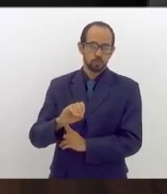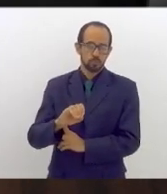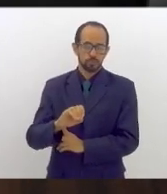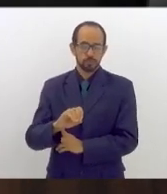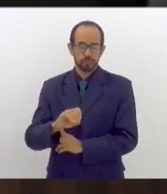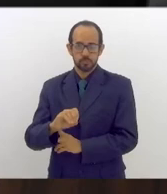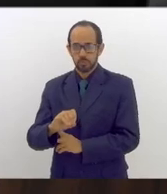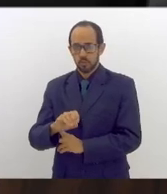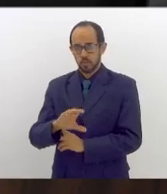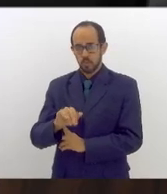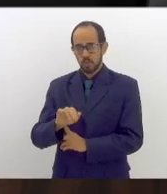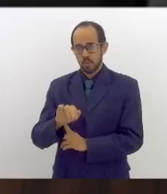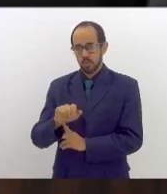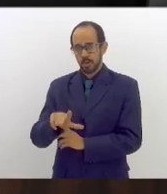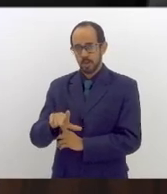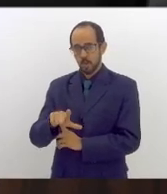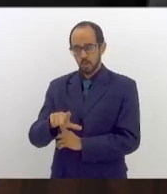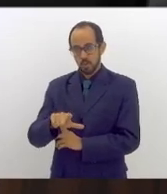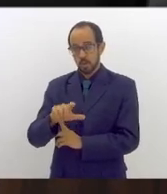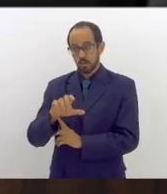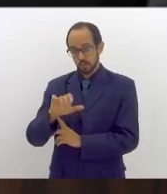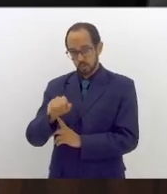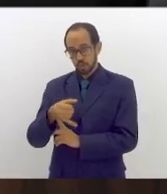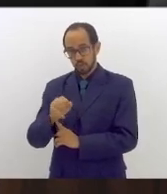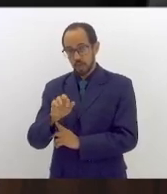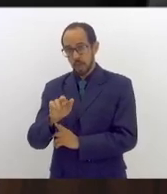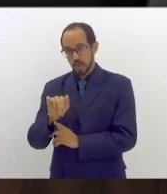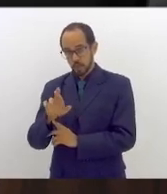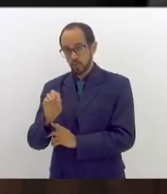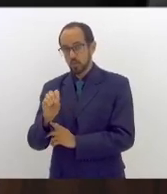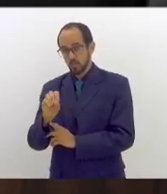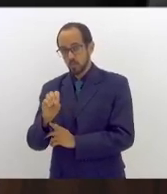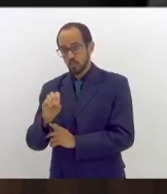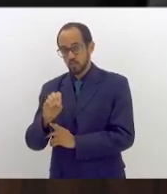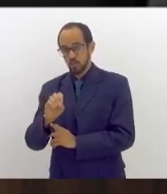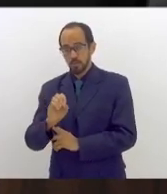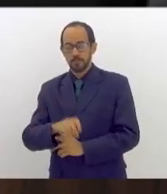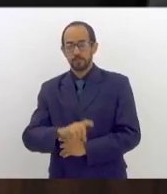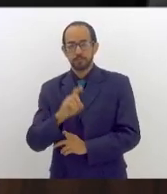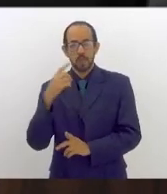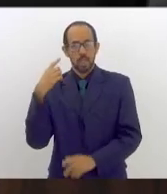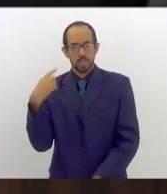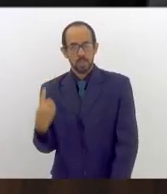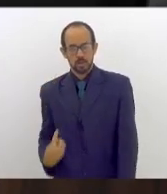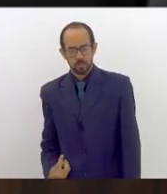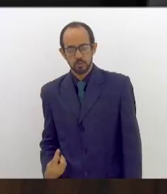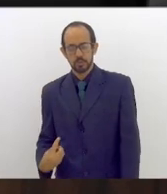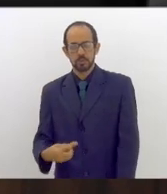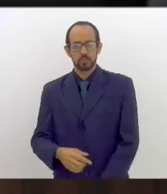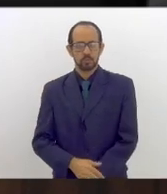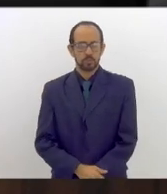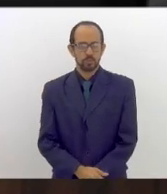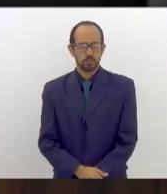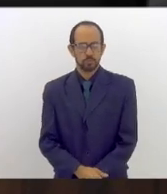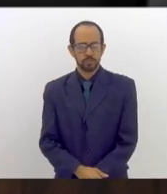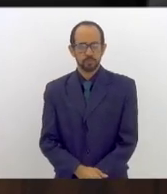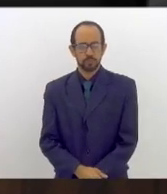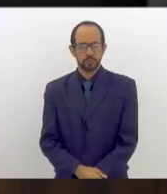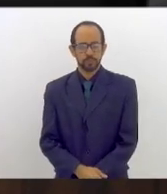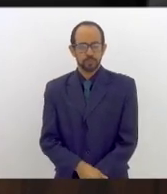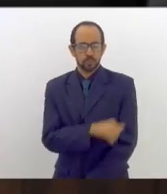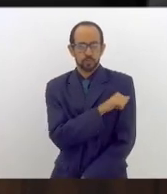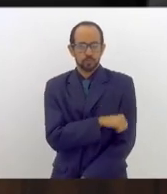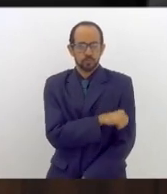Deputado Coronel Jairo deputada Dani Monteiro deputada